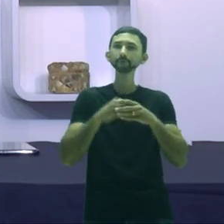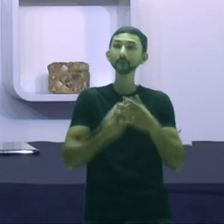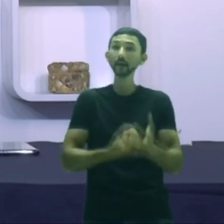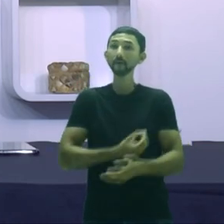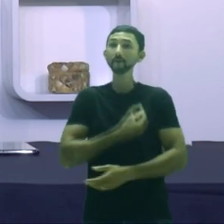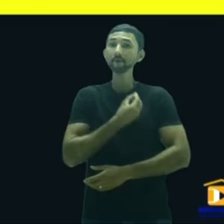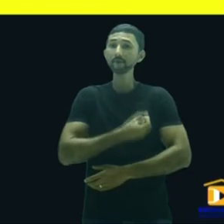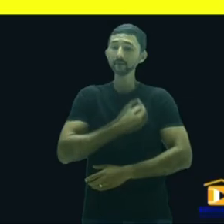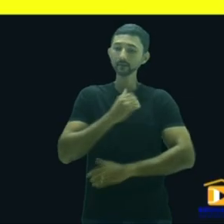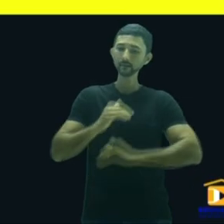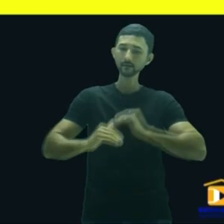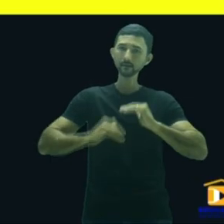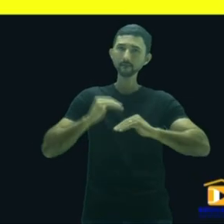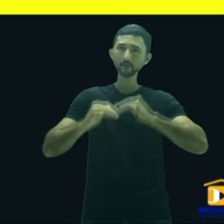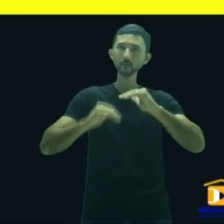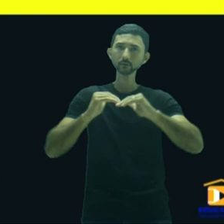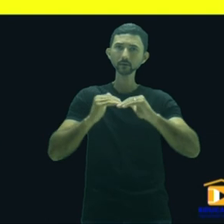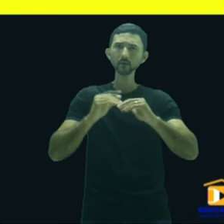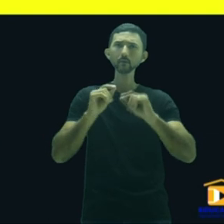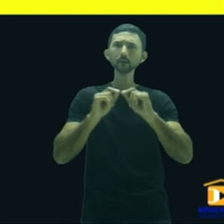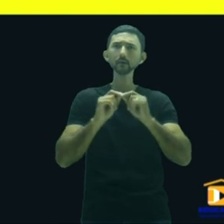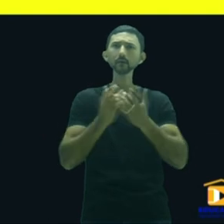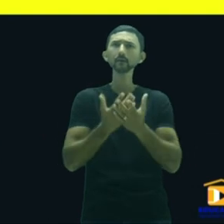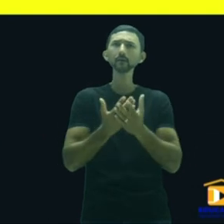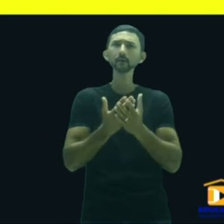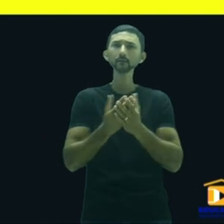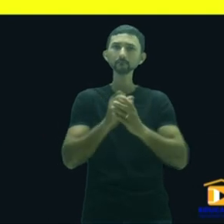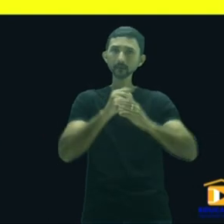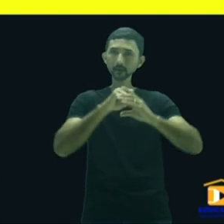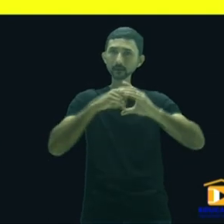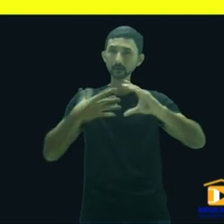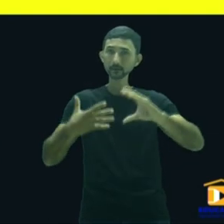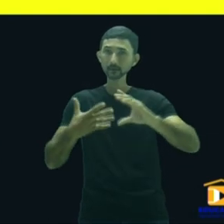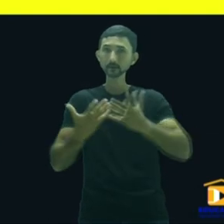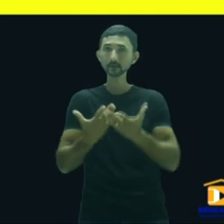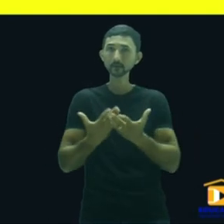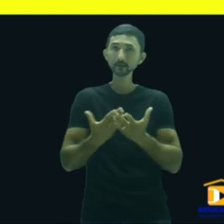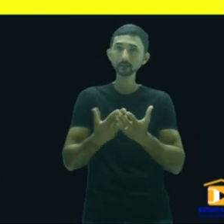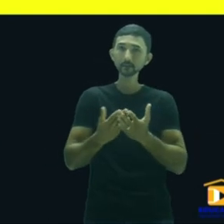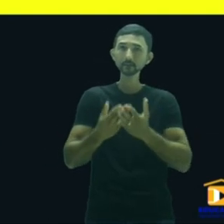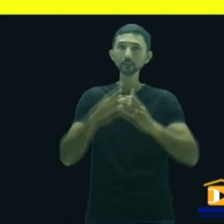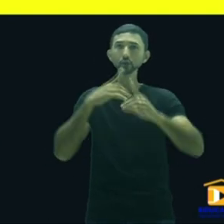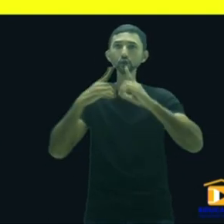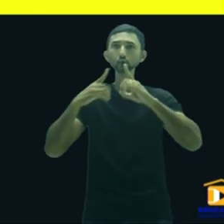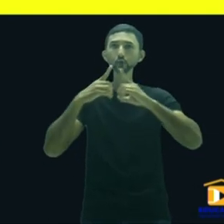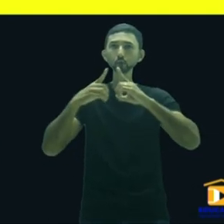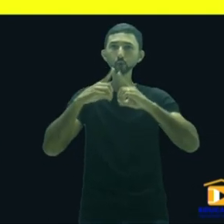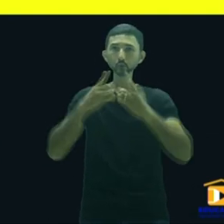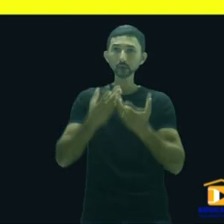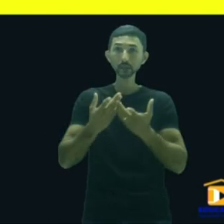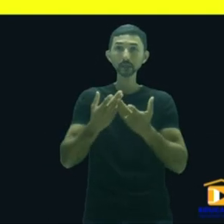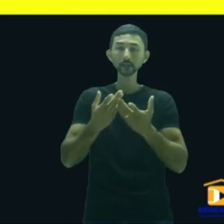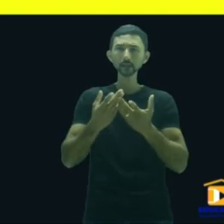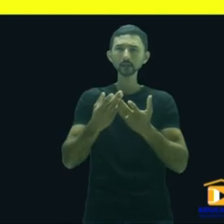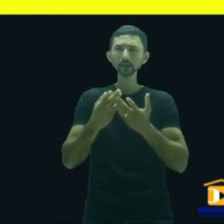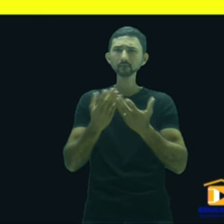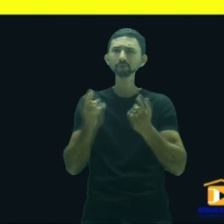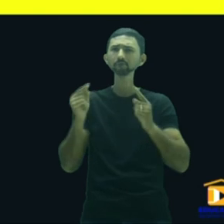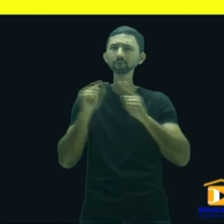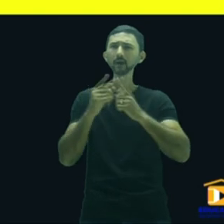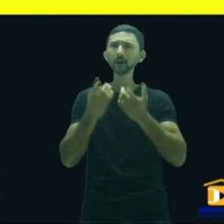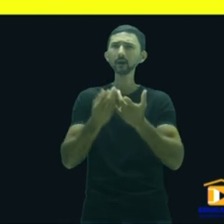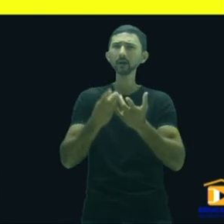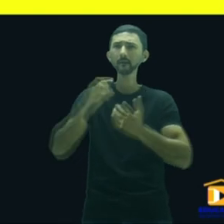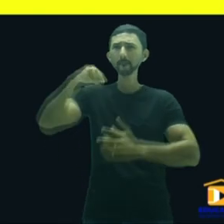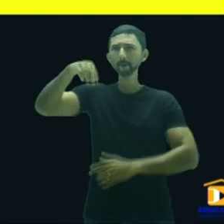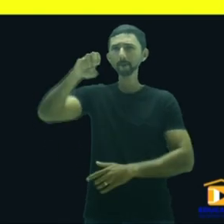e evolução, com a habilidade de discutir as ideias de Mendel. Lembra que nós falamos de Mendel na aula